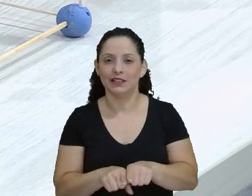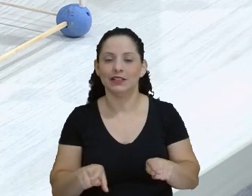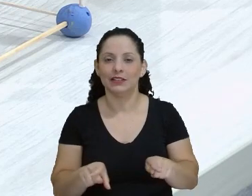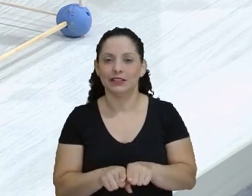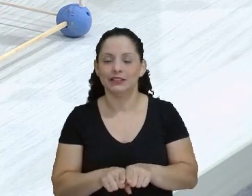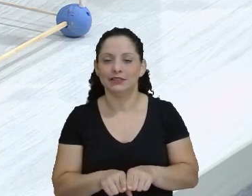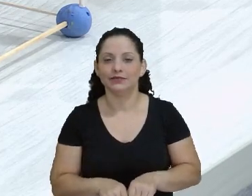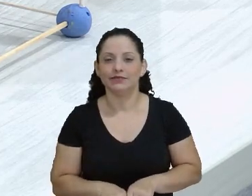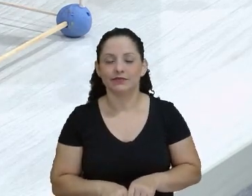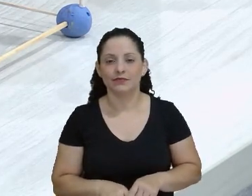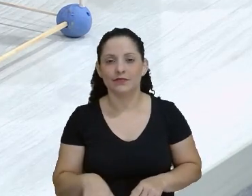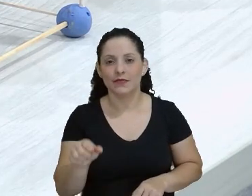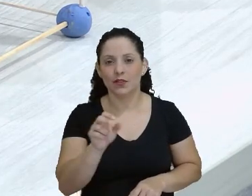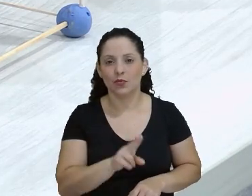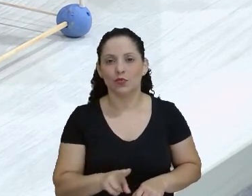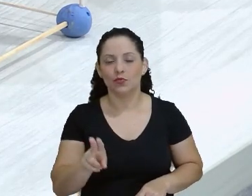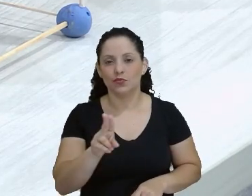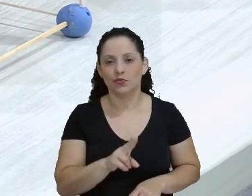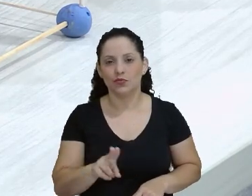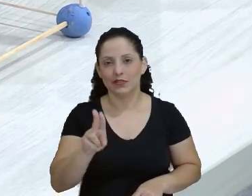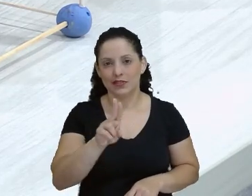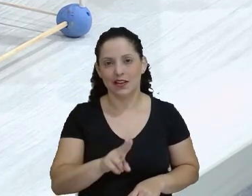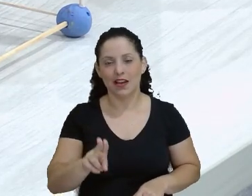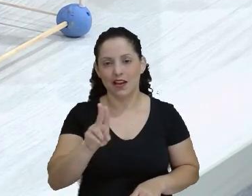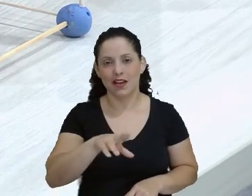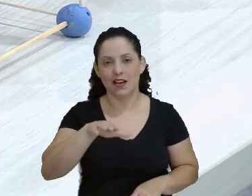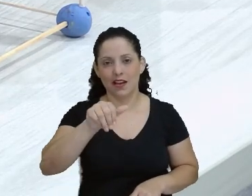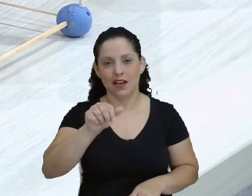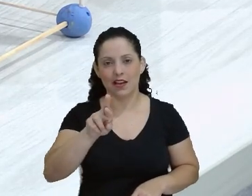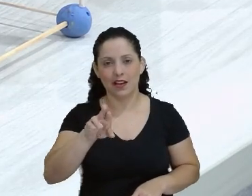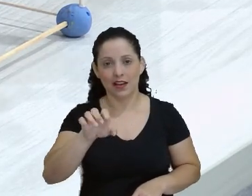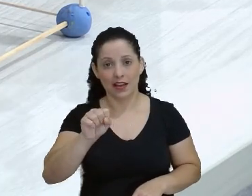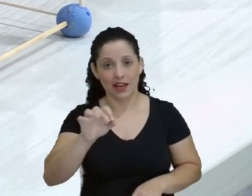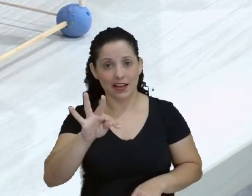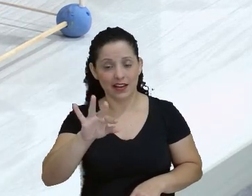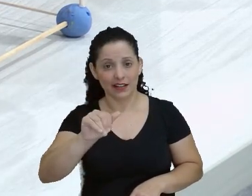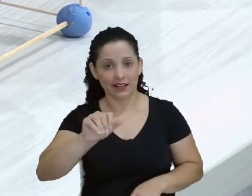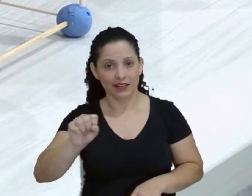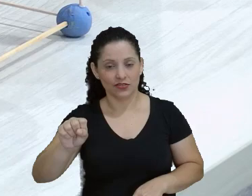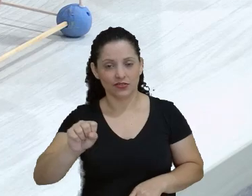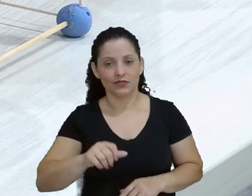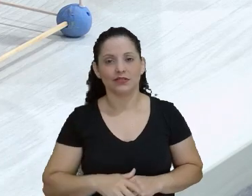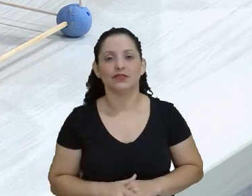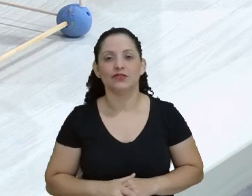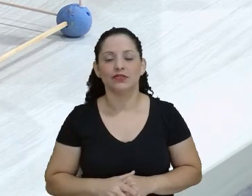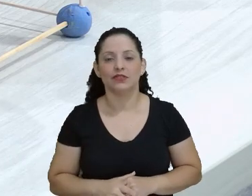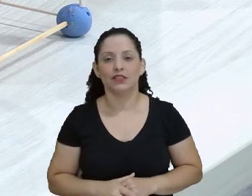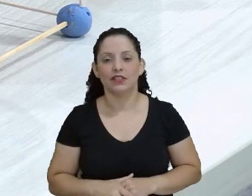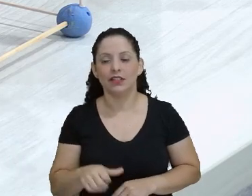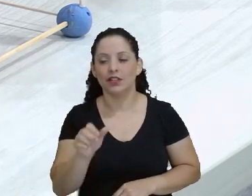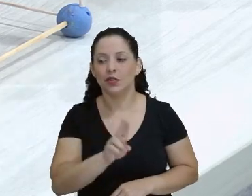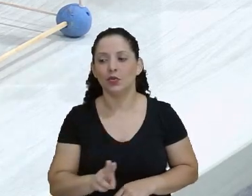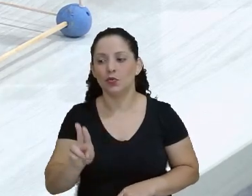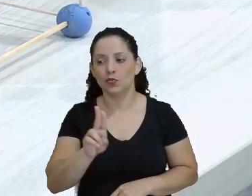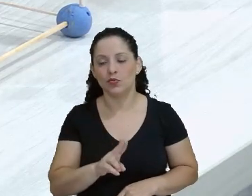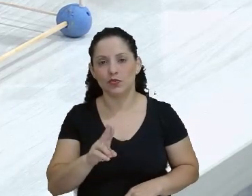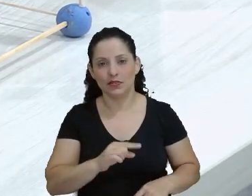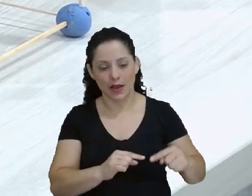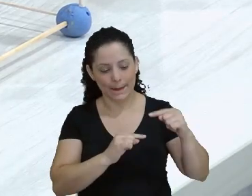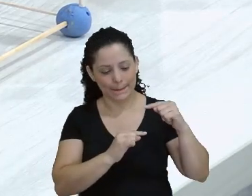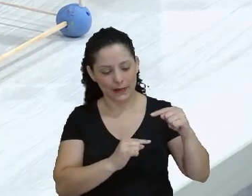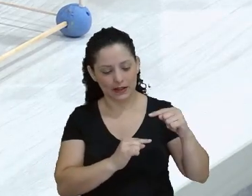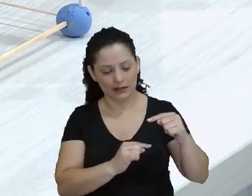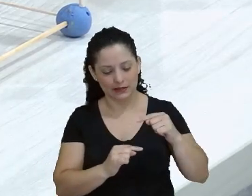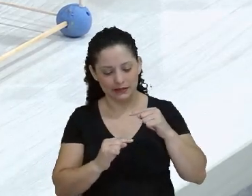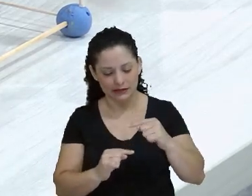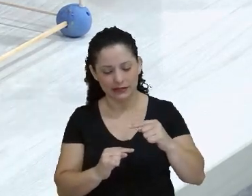Vou utilizar mais agora arestas, tá? Utilizando aqui, ó, o palitinho de dente